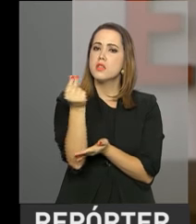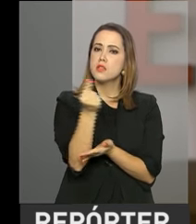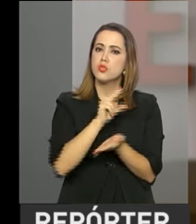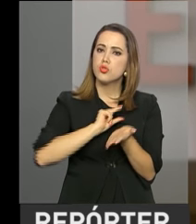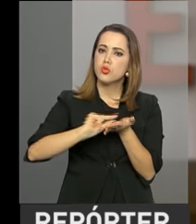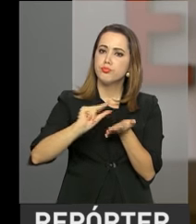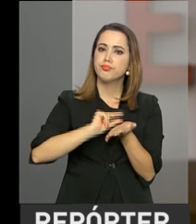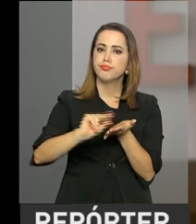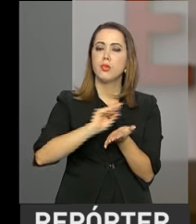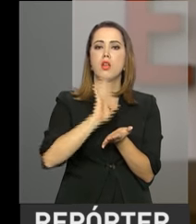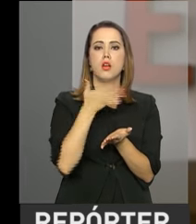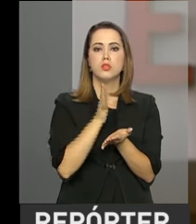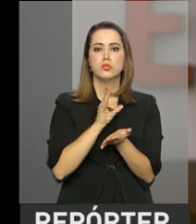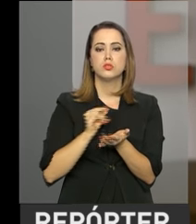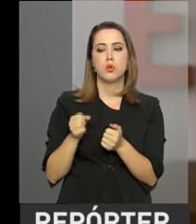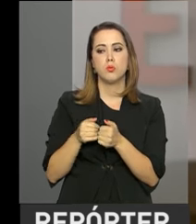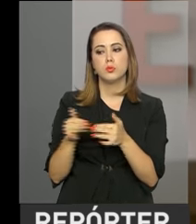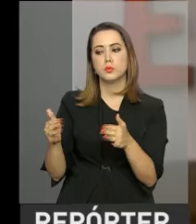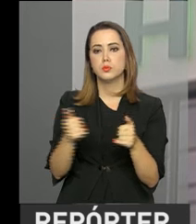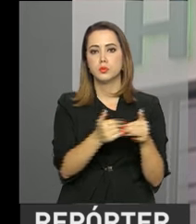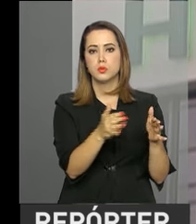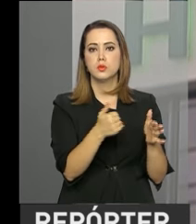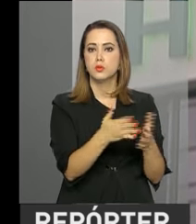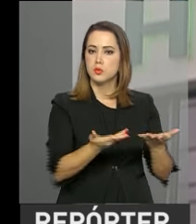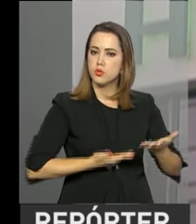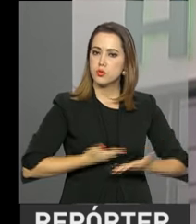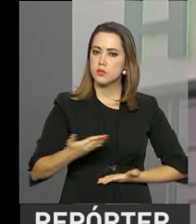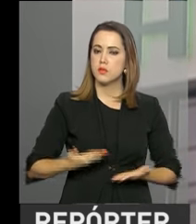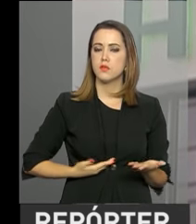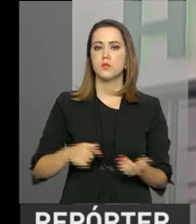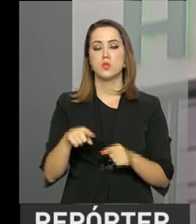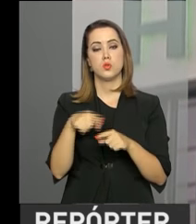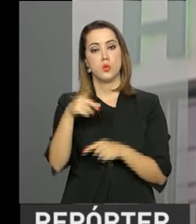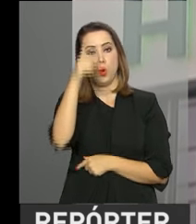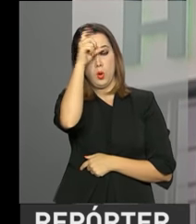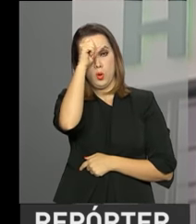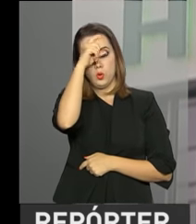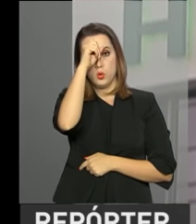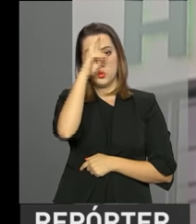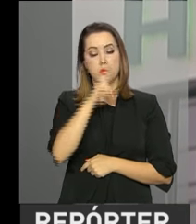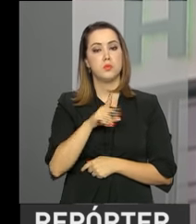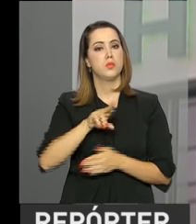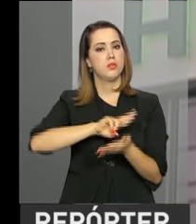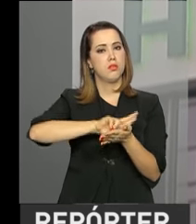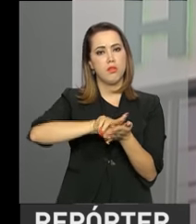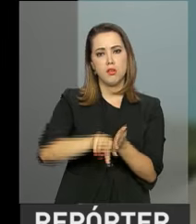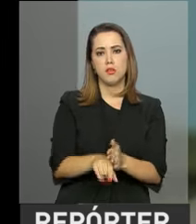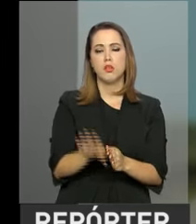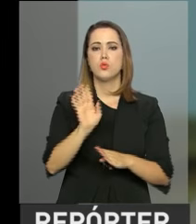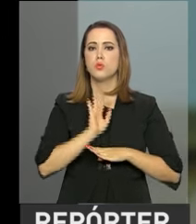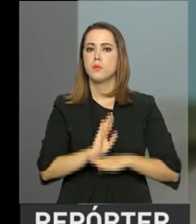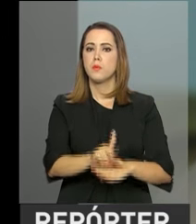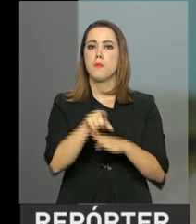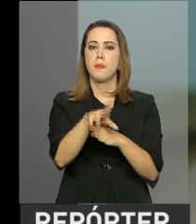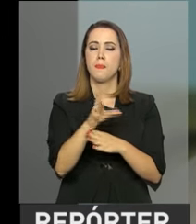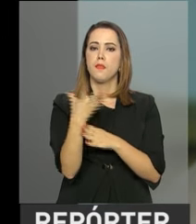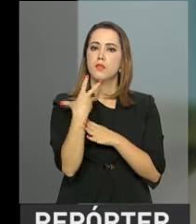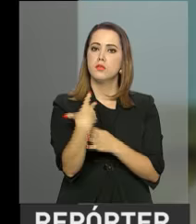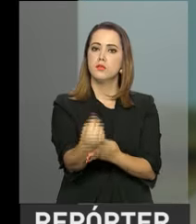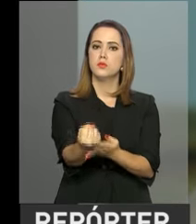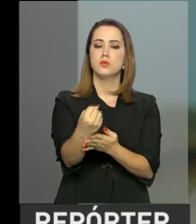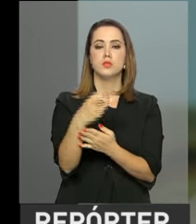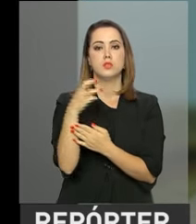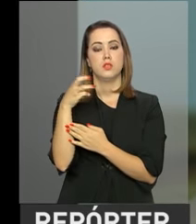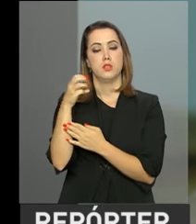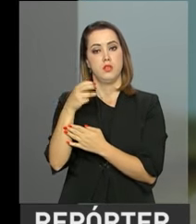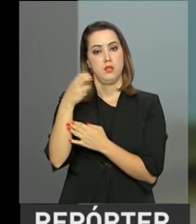sendo empregado na expansão de serviços. Santas Casas e hospitais filantrópicos, por exemplo, vão receber